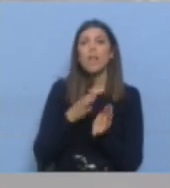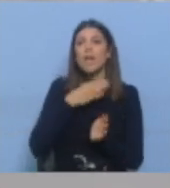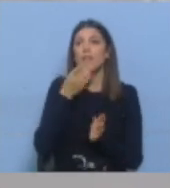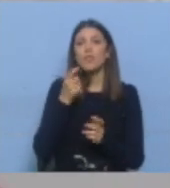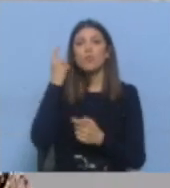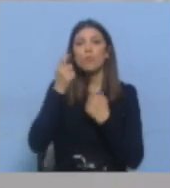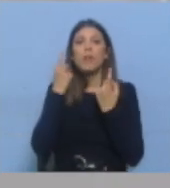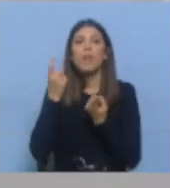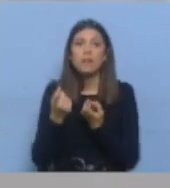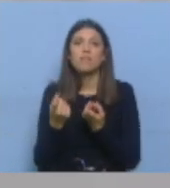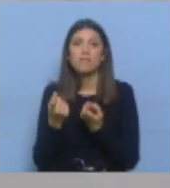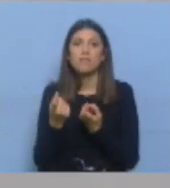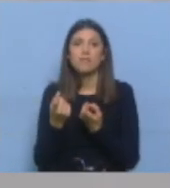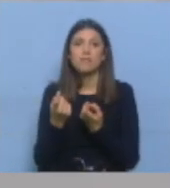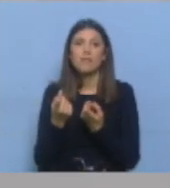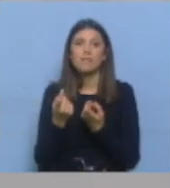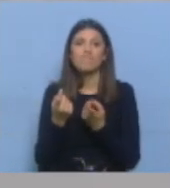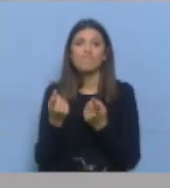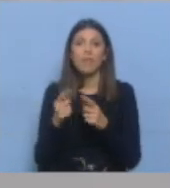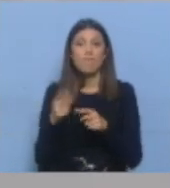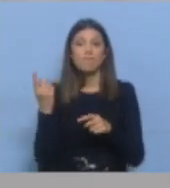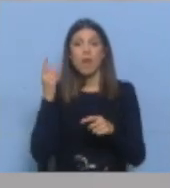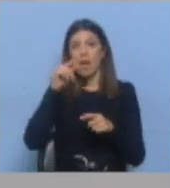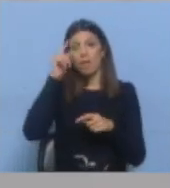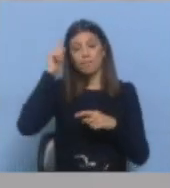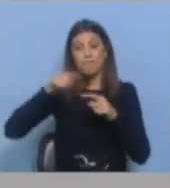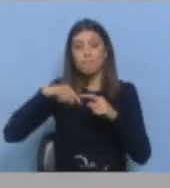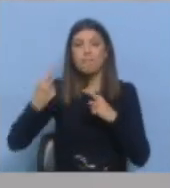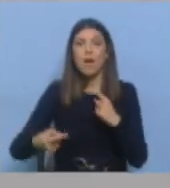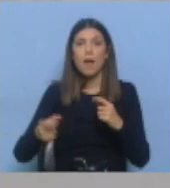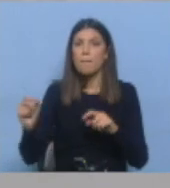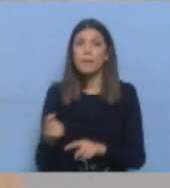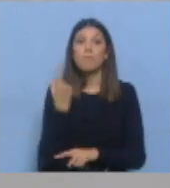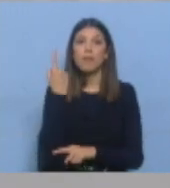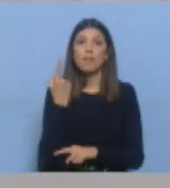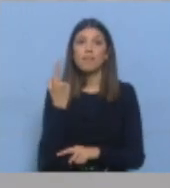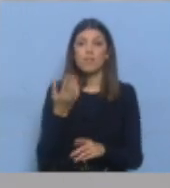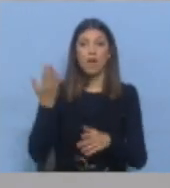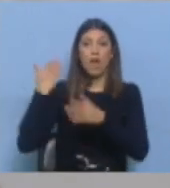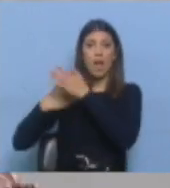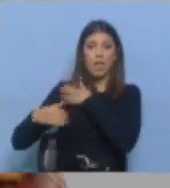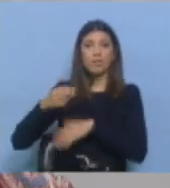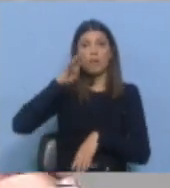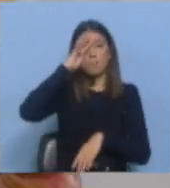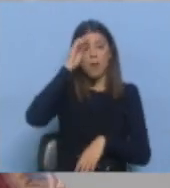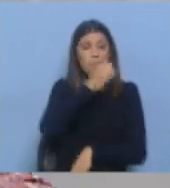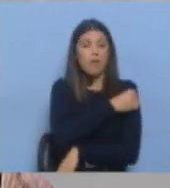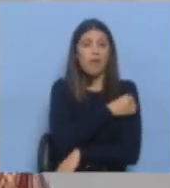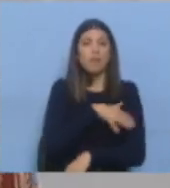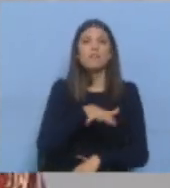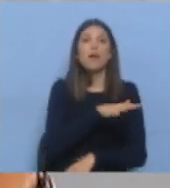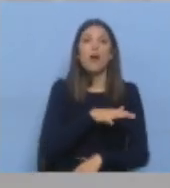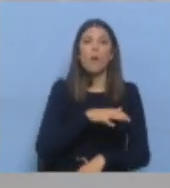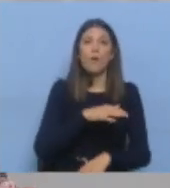isso enerva muito. Quer dizer, nunca aconteceu isto. Quer dizer, nunca aconteceu que o Papa more numa lar onde pode encontrar pessoas,